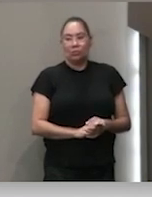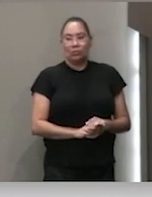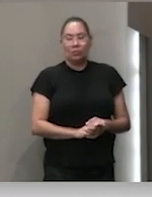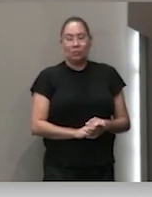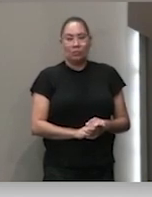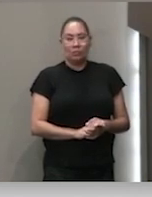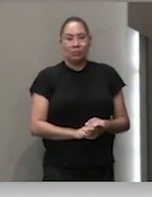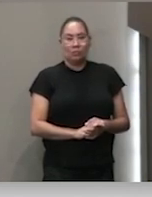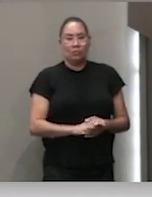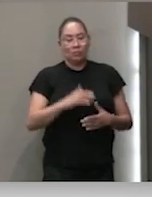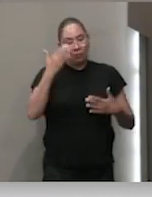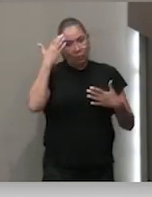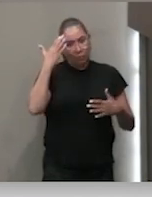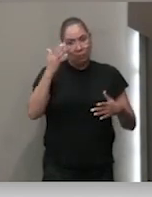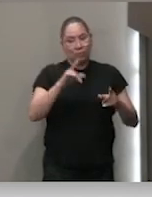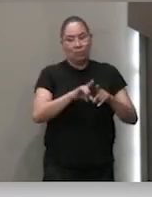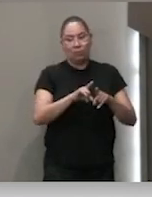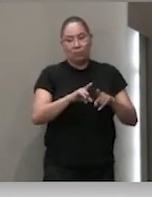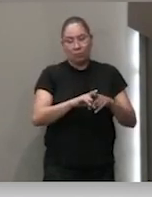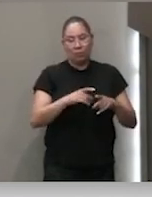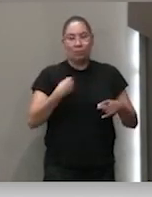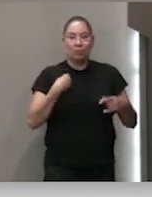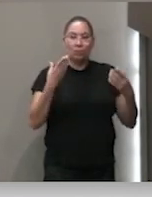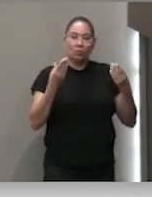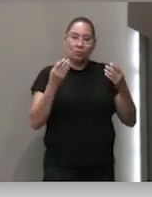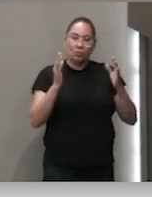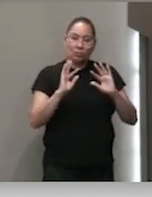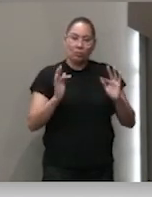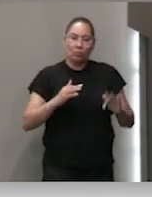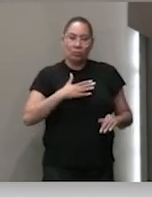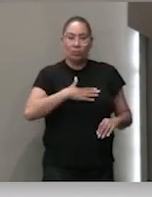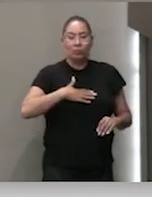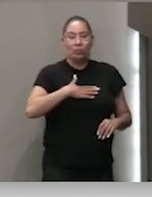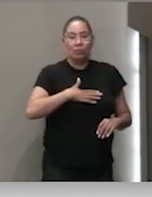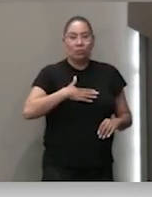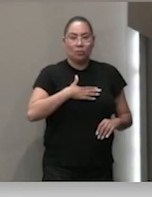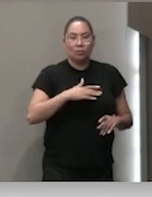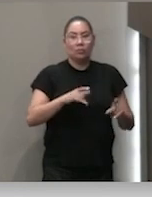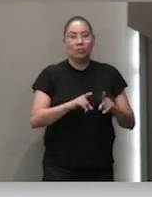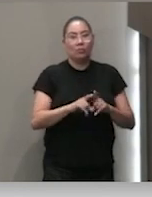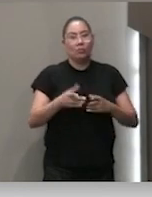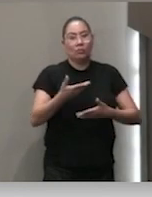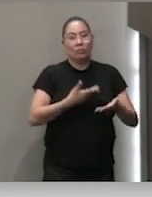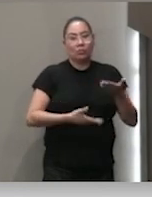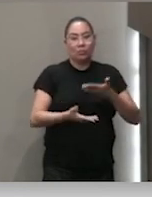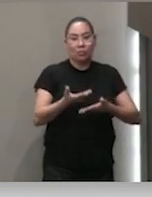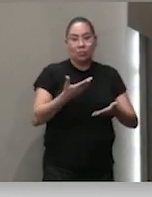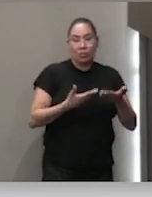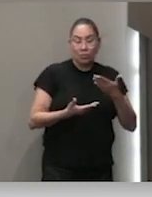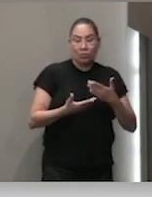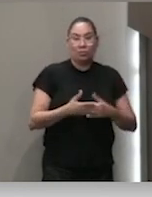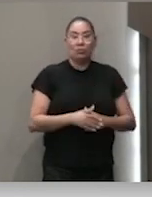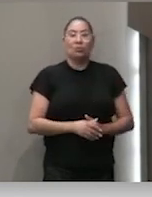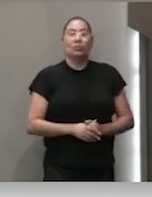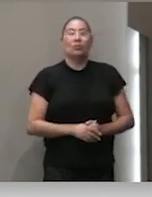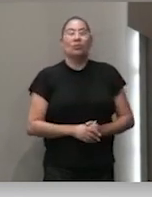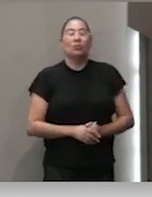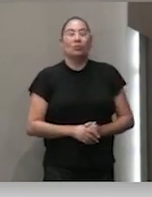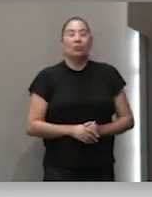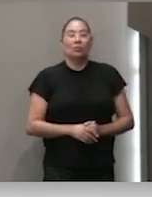Candeia, pelas palavras também. Fico muito grato, uma satisfação enorme também poder compartilhar, né,